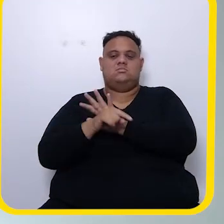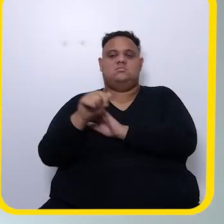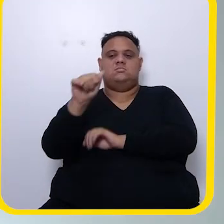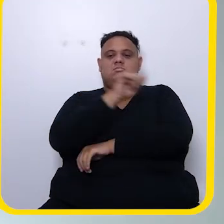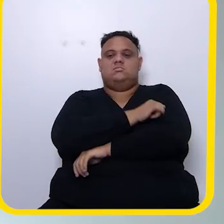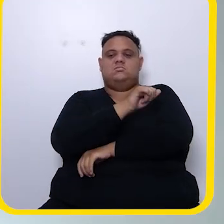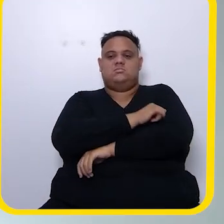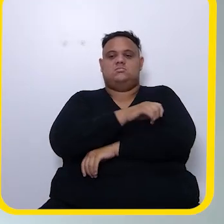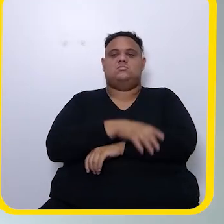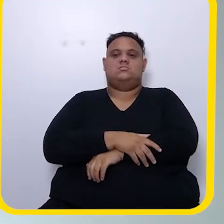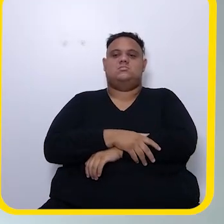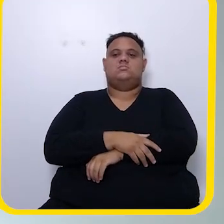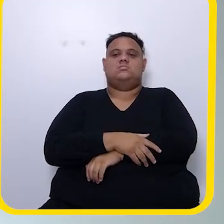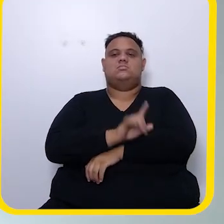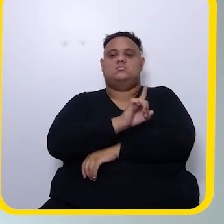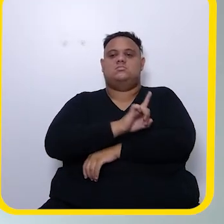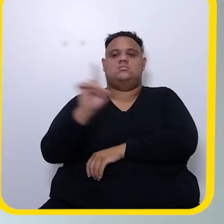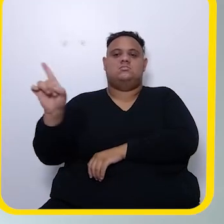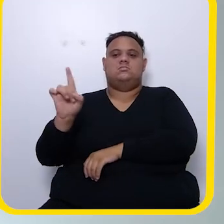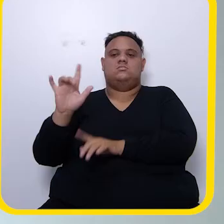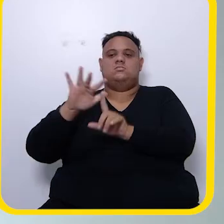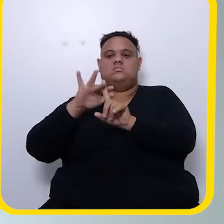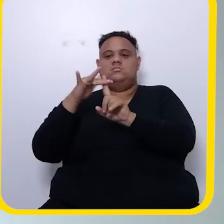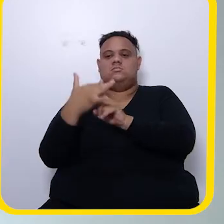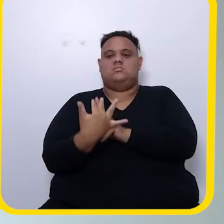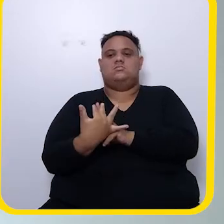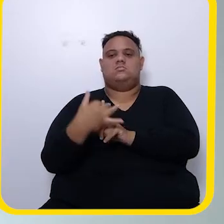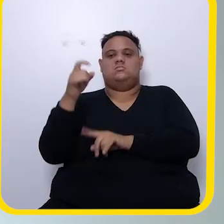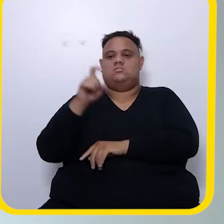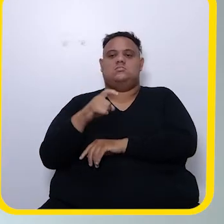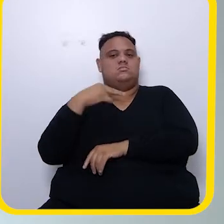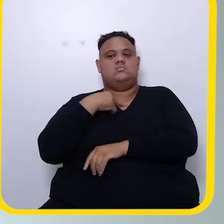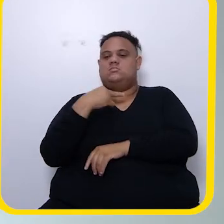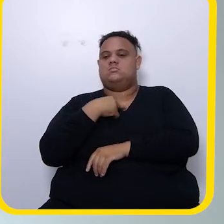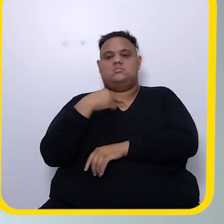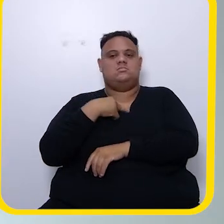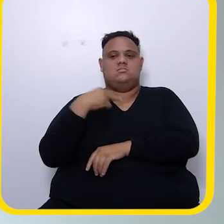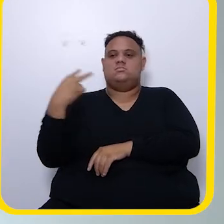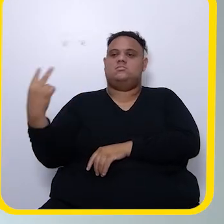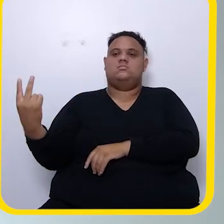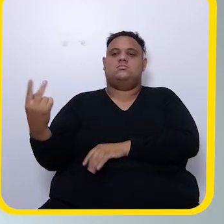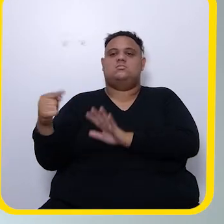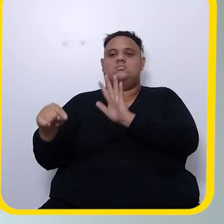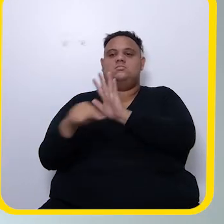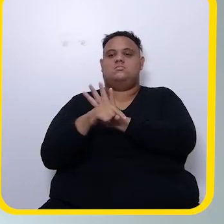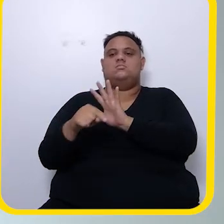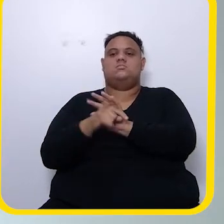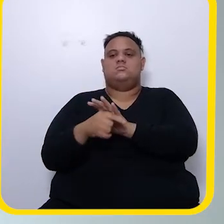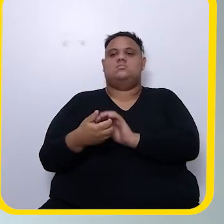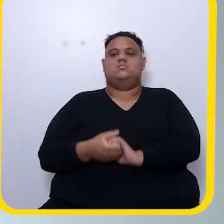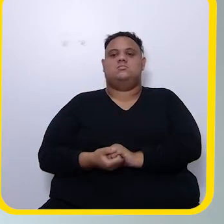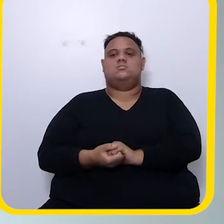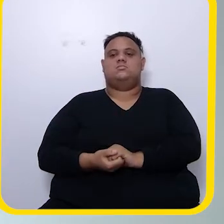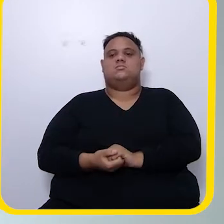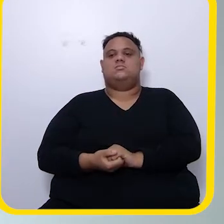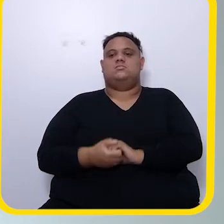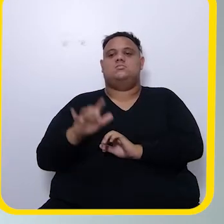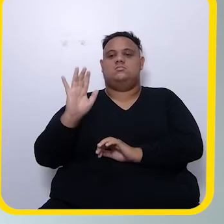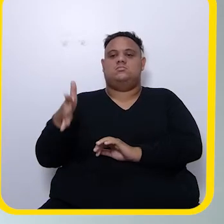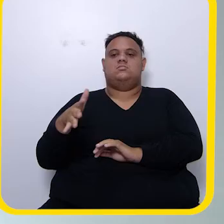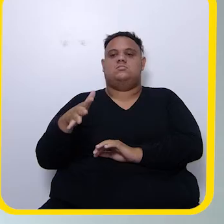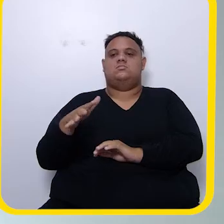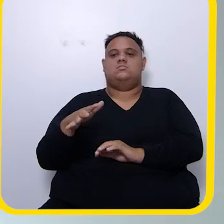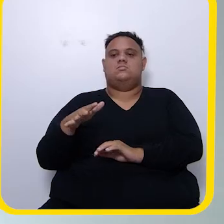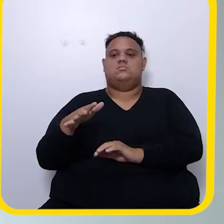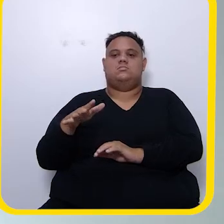Então, para essa situação, o x não pode ser um valor negativo. Então, ó, eu já